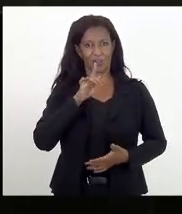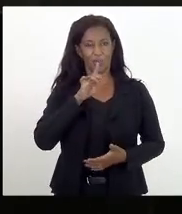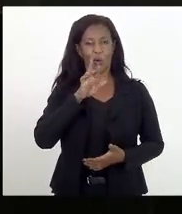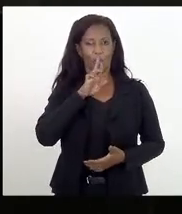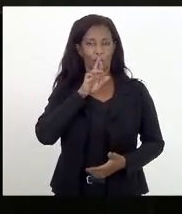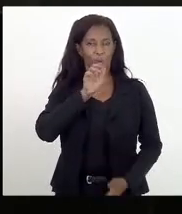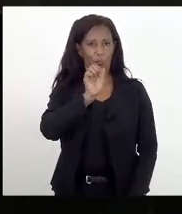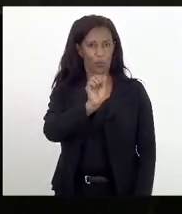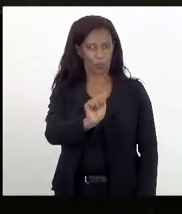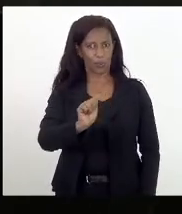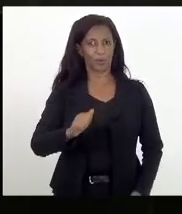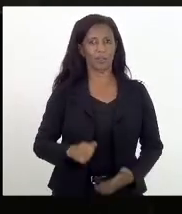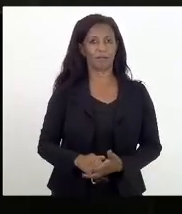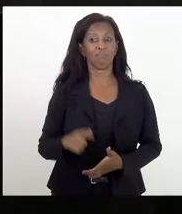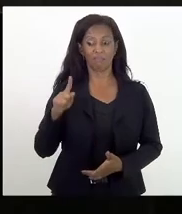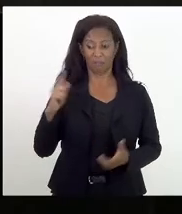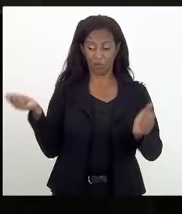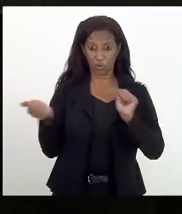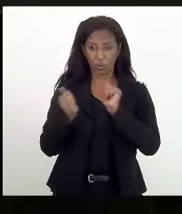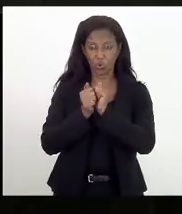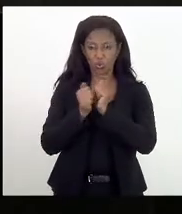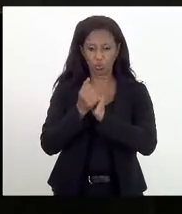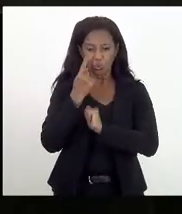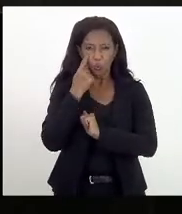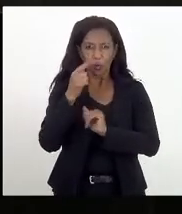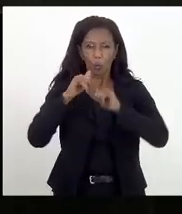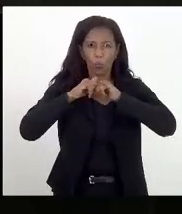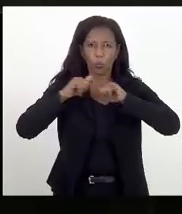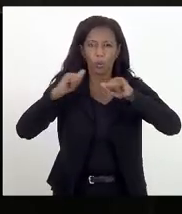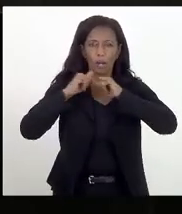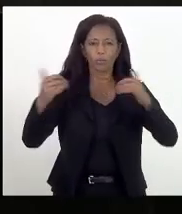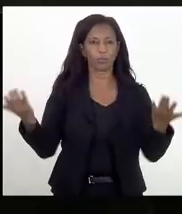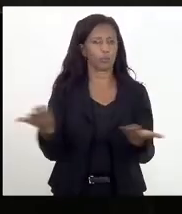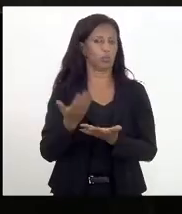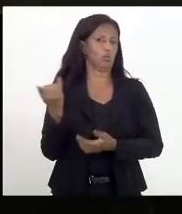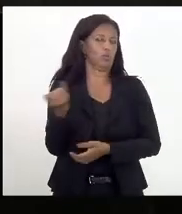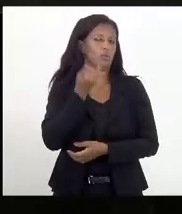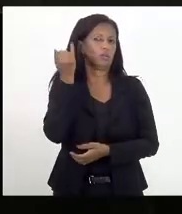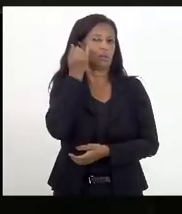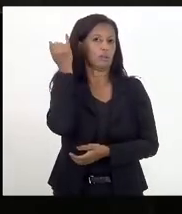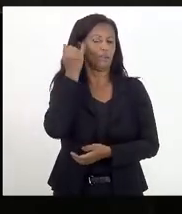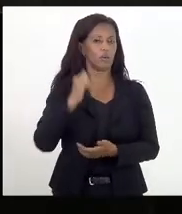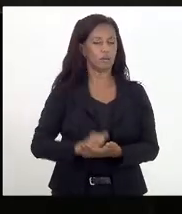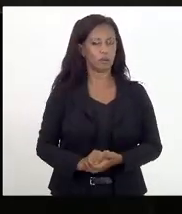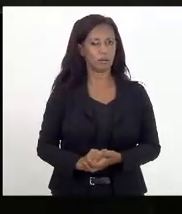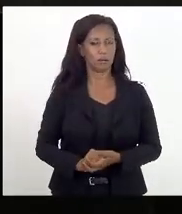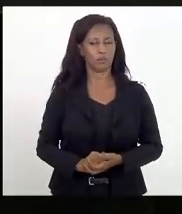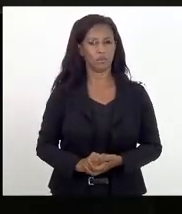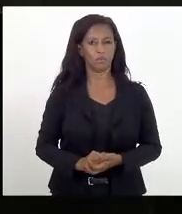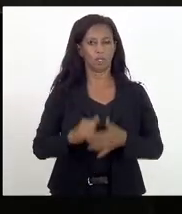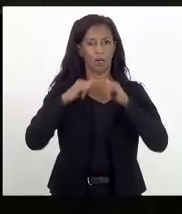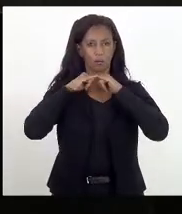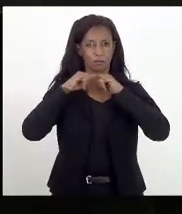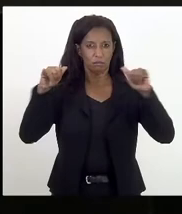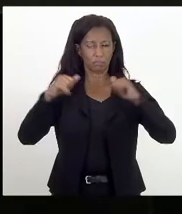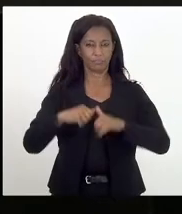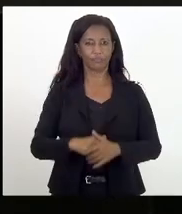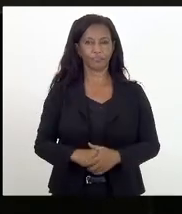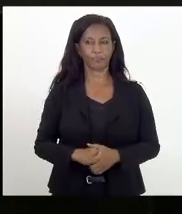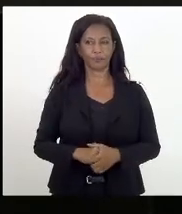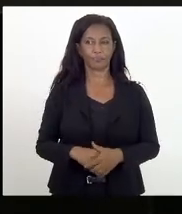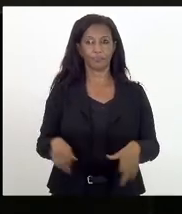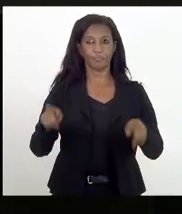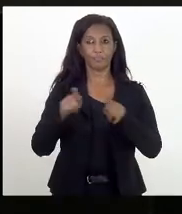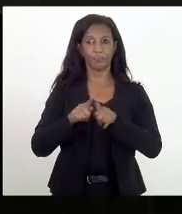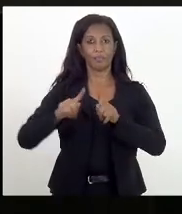Líder Amorim estava presente viu o anúncio desse importante enfrentamento E além